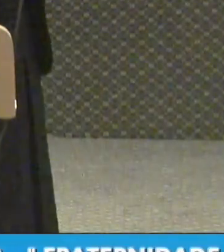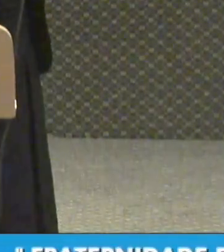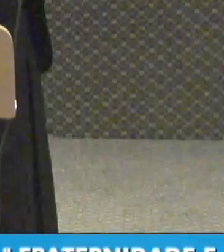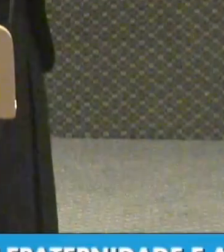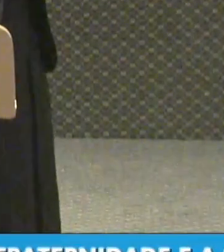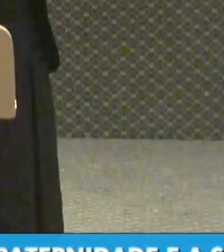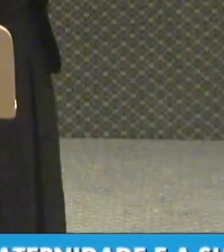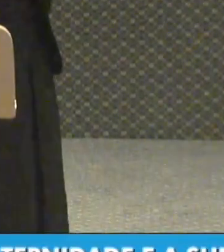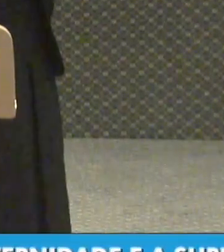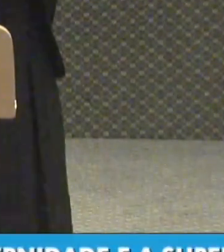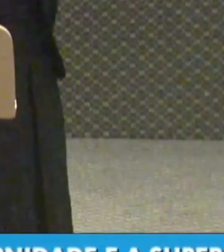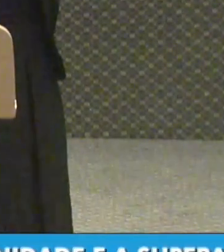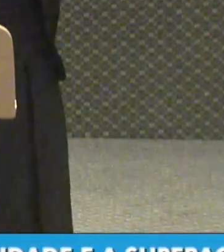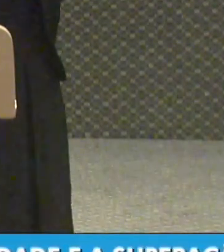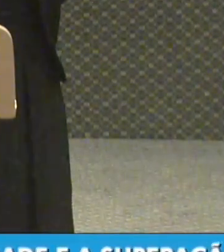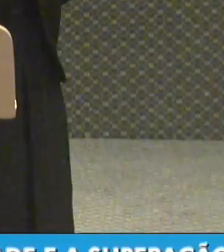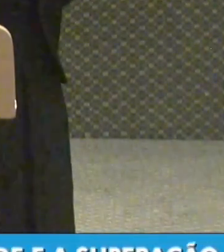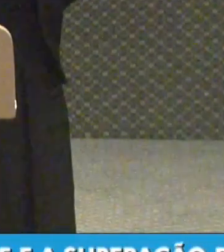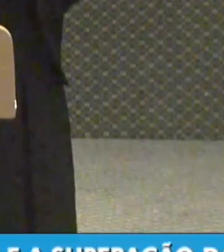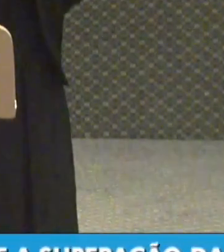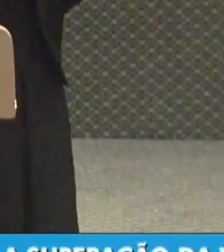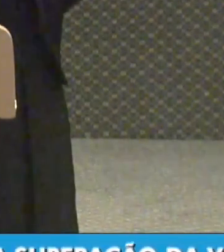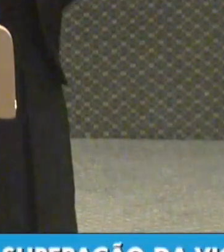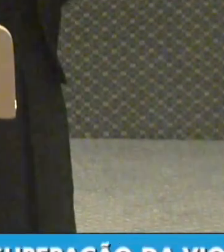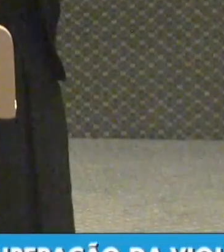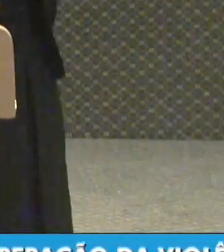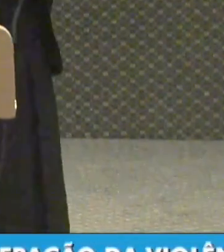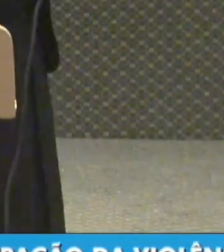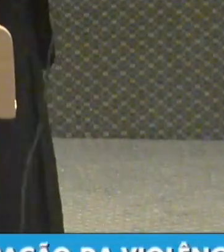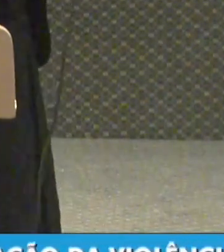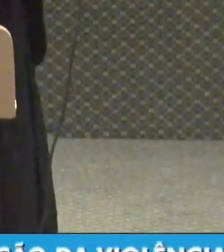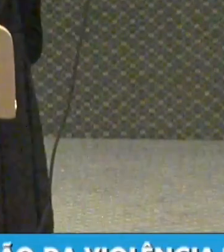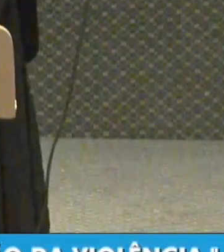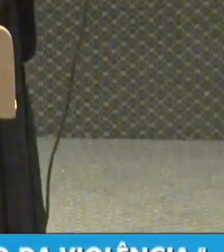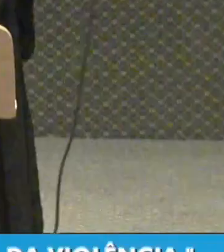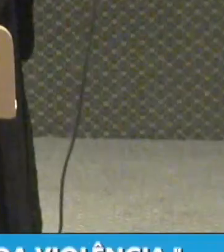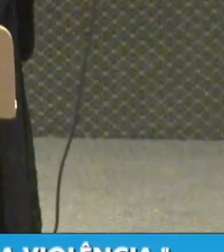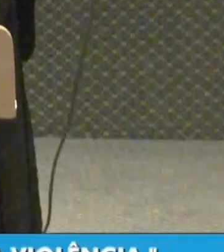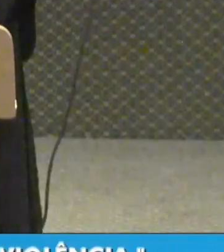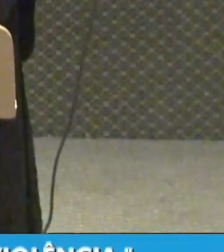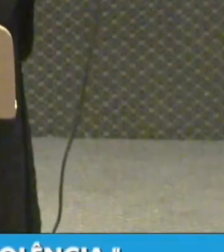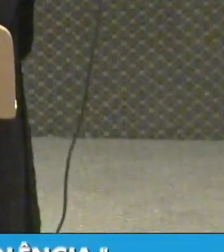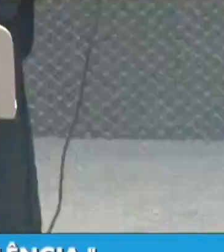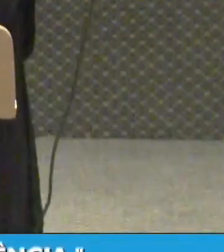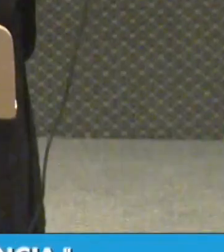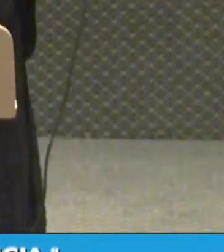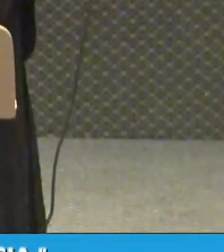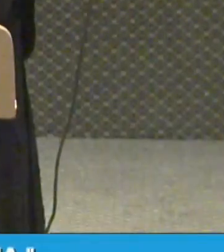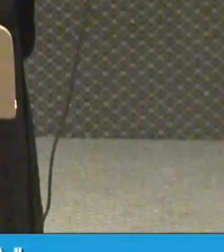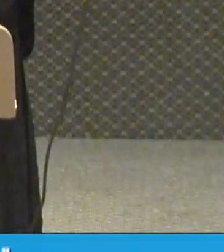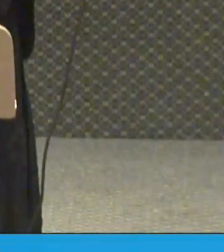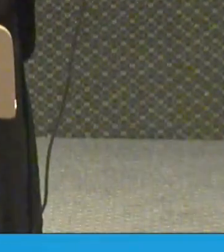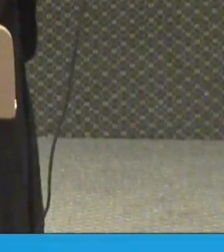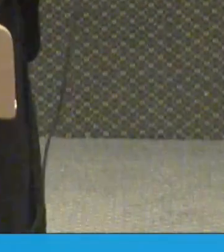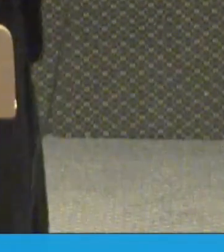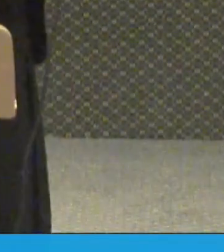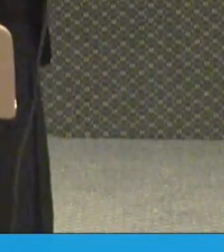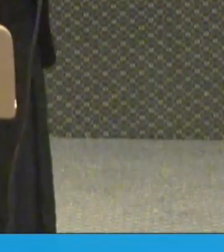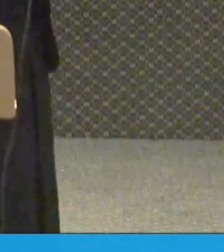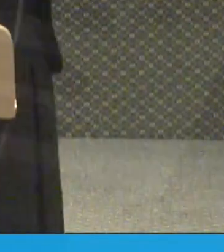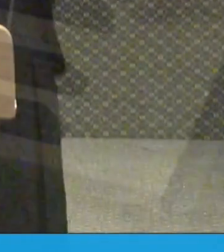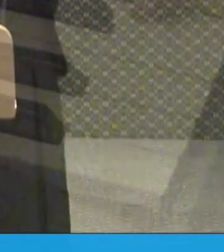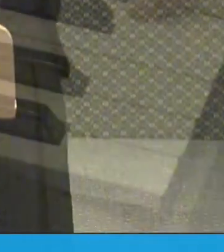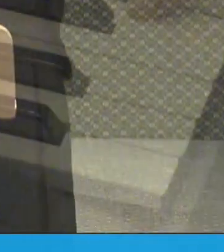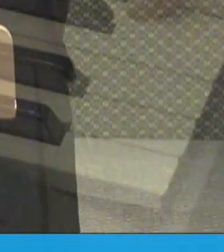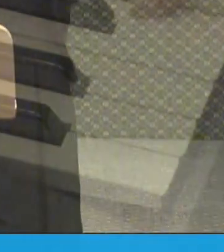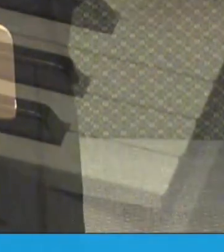houver ódio, que eu leve o amor. Onde houver ofensa, que